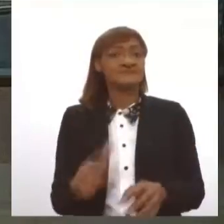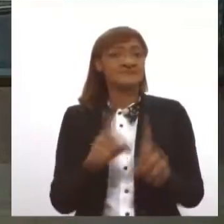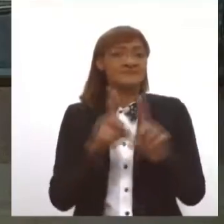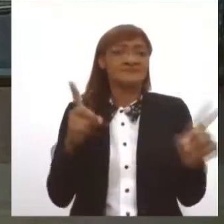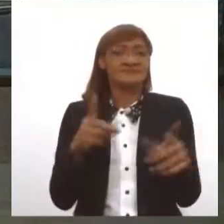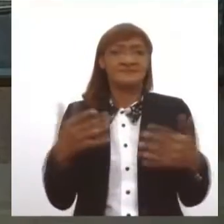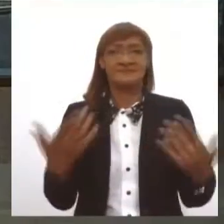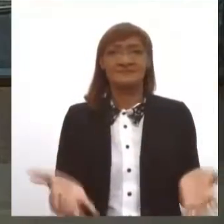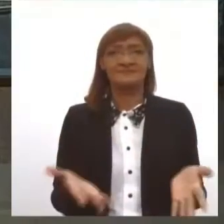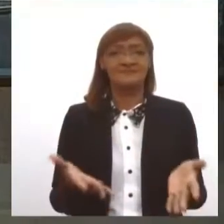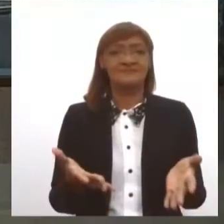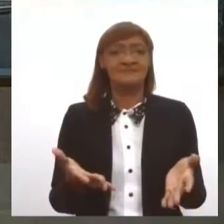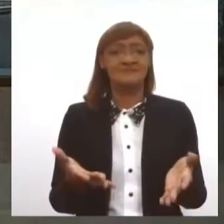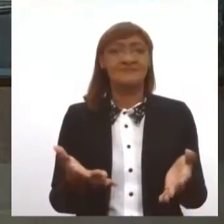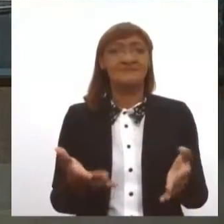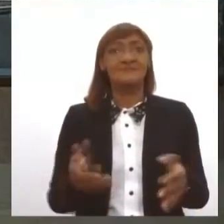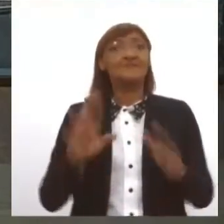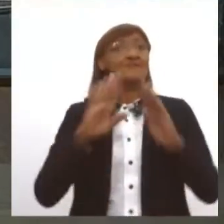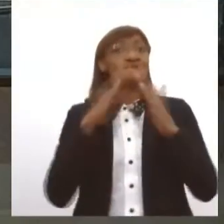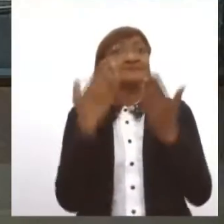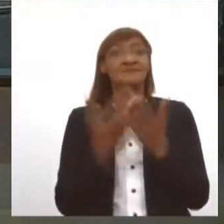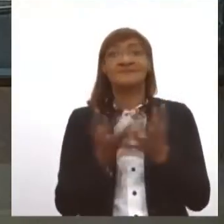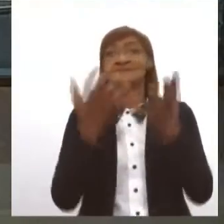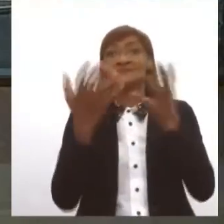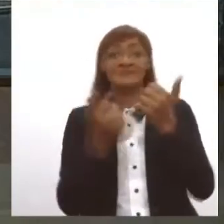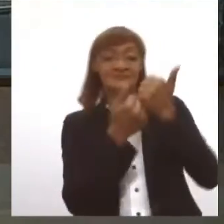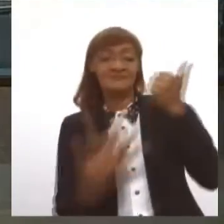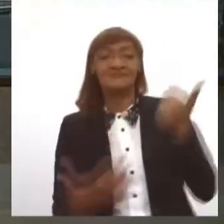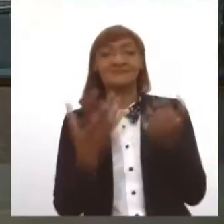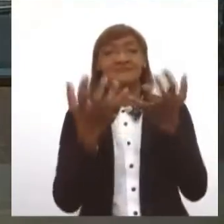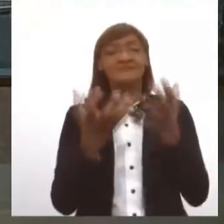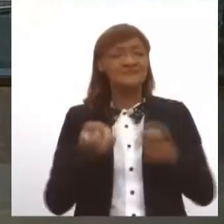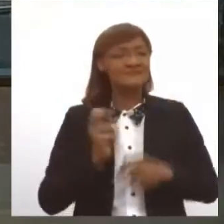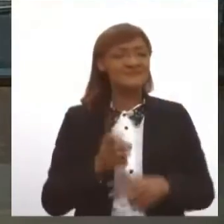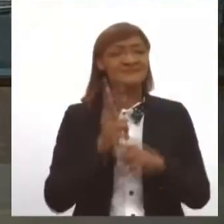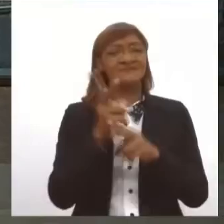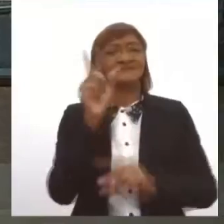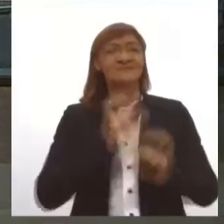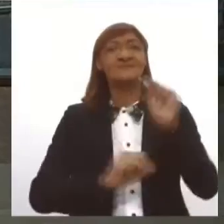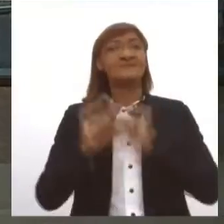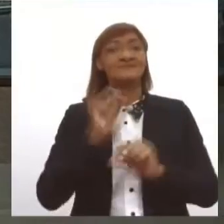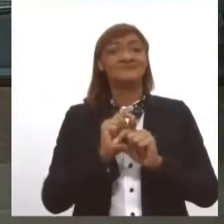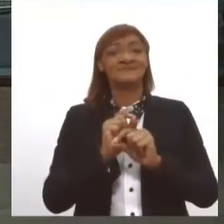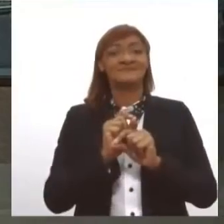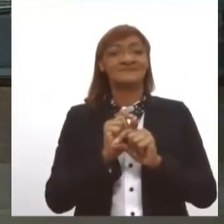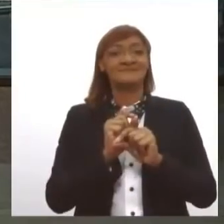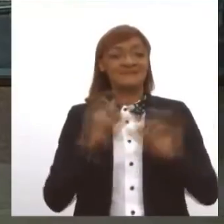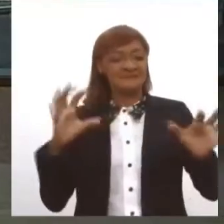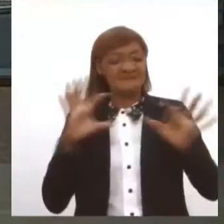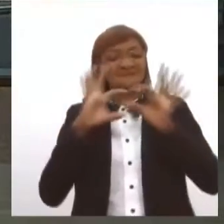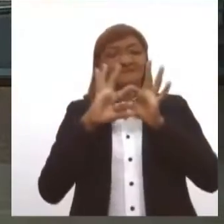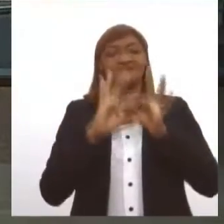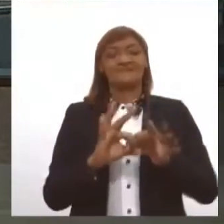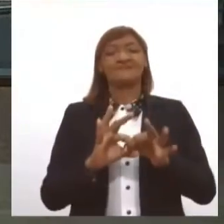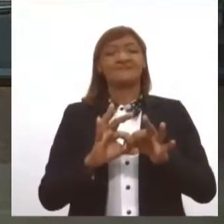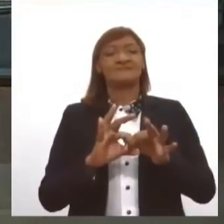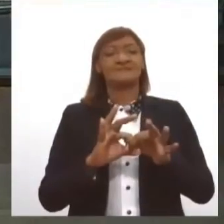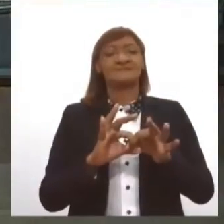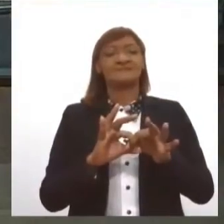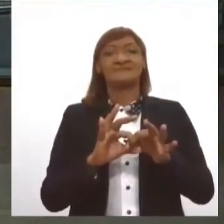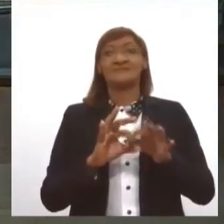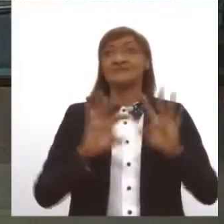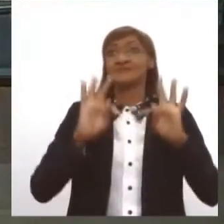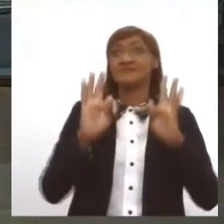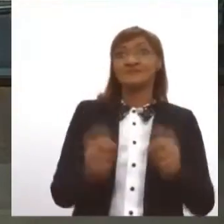era o que a escola queria. Na verdade, a escola sempre desejou aquele estreitamento dos alunos, aquela